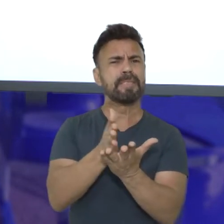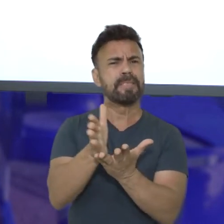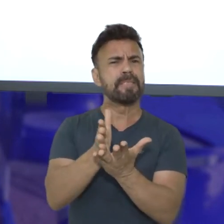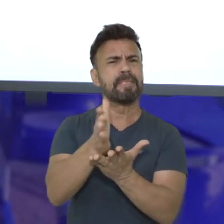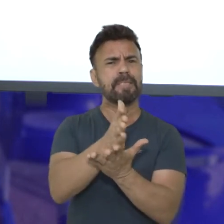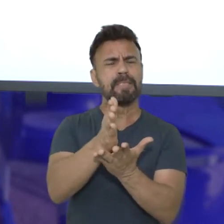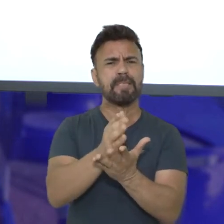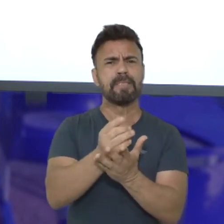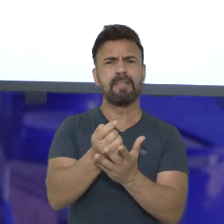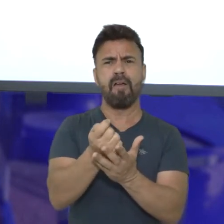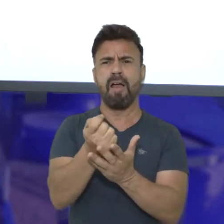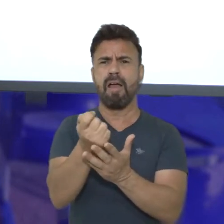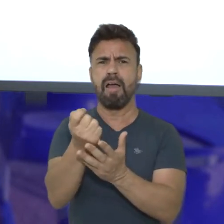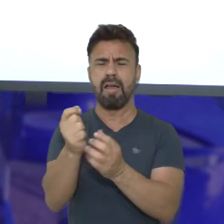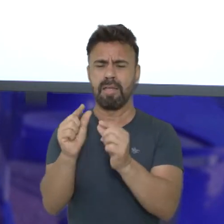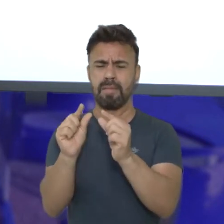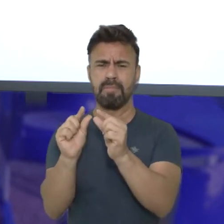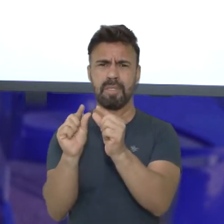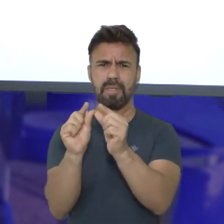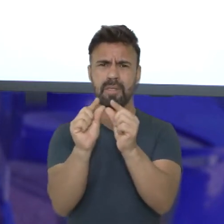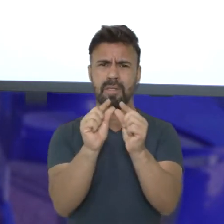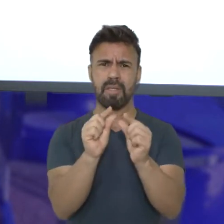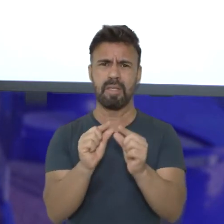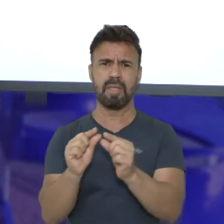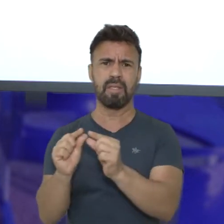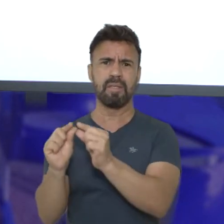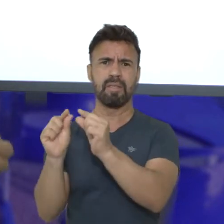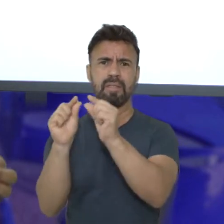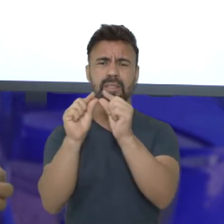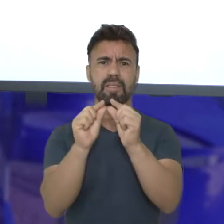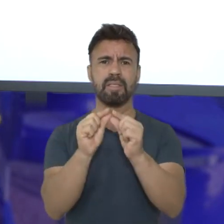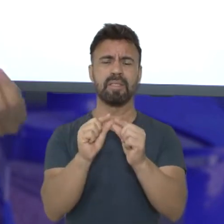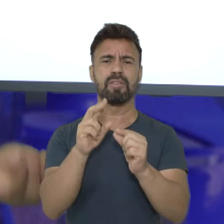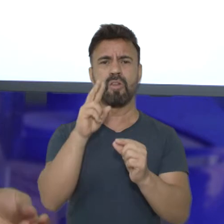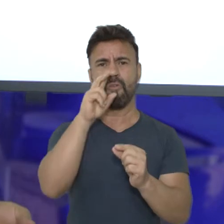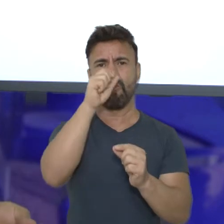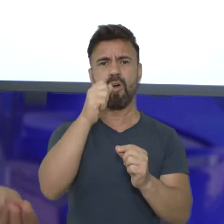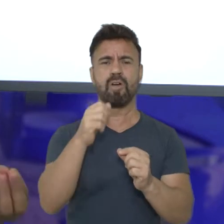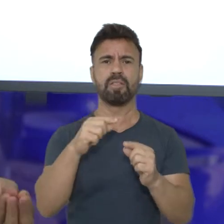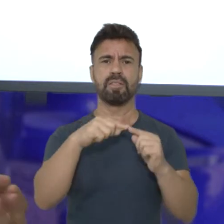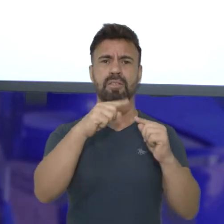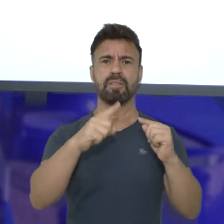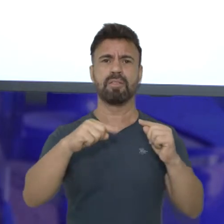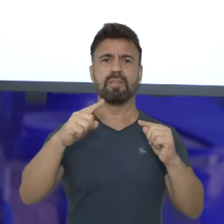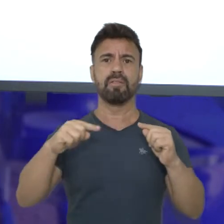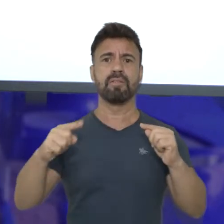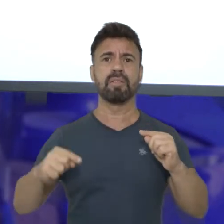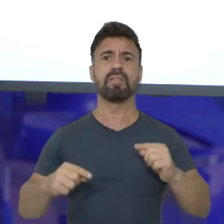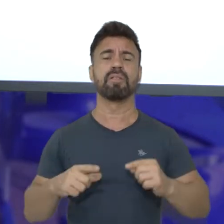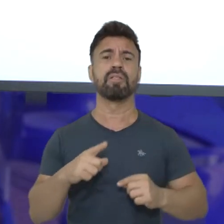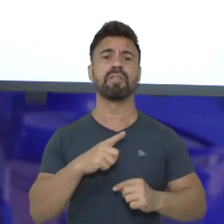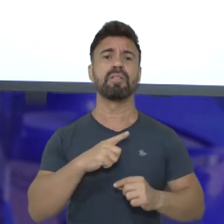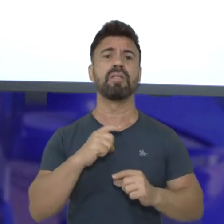milhões e milhões de pedaços microscópicos de intensidades de frequência, tá? Dando aí uma